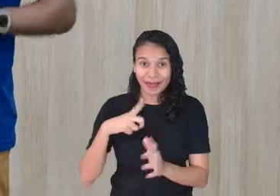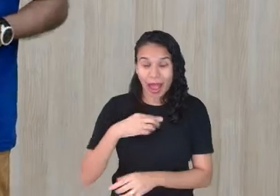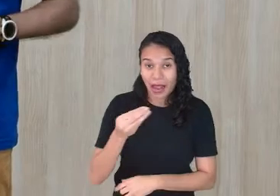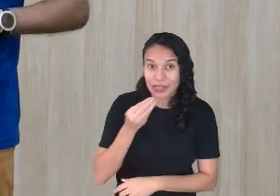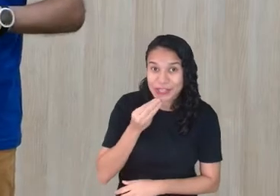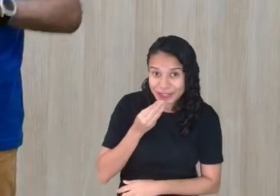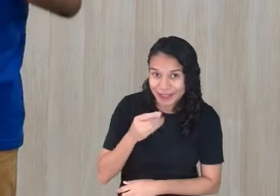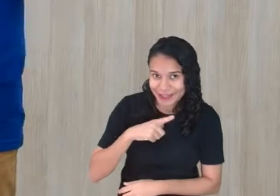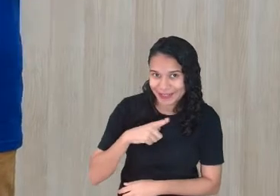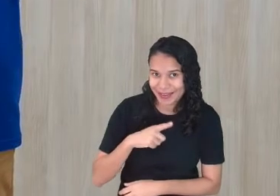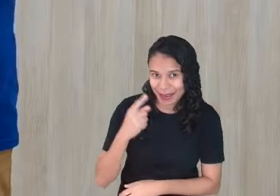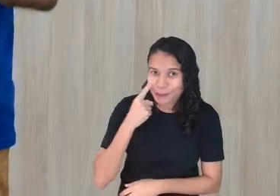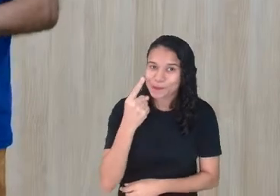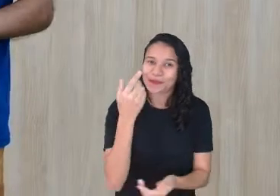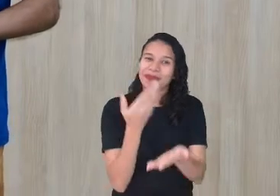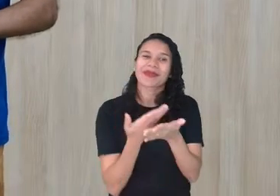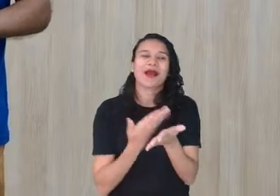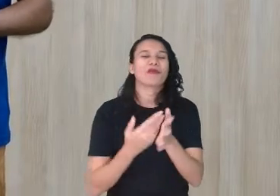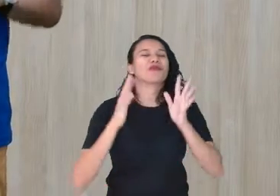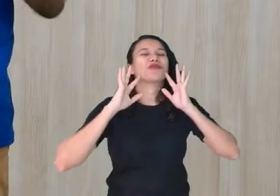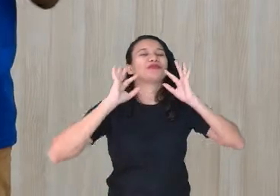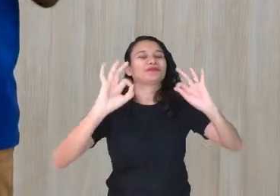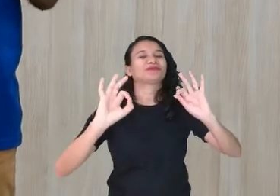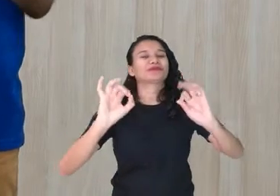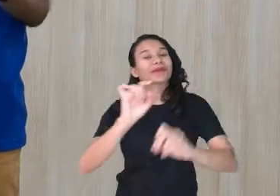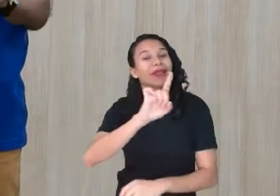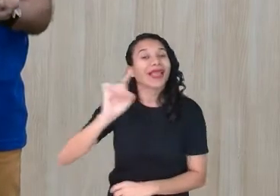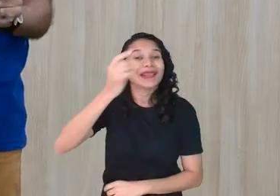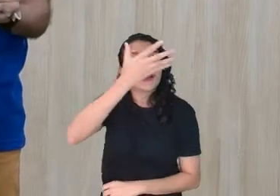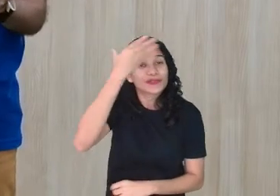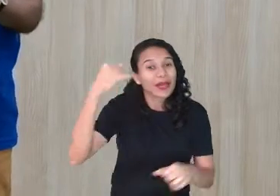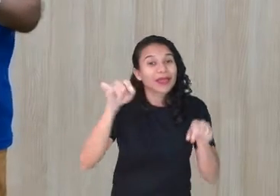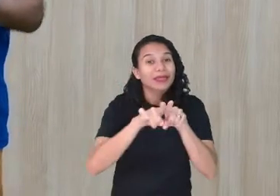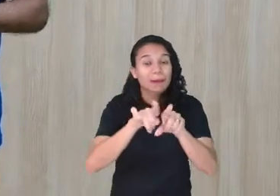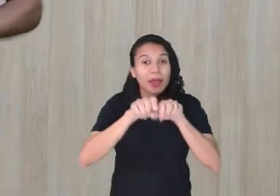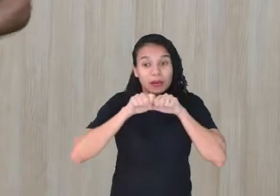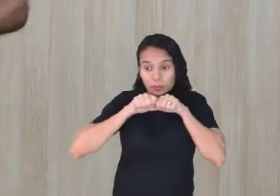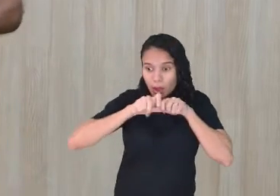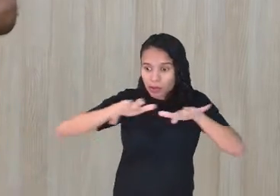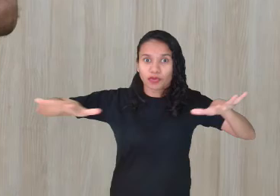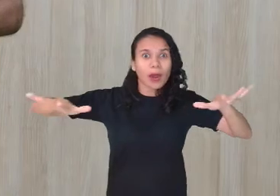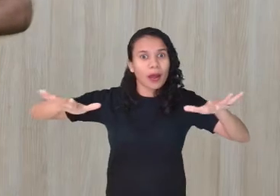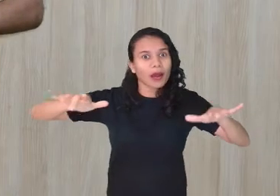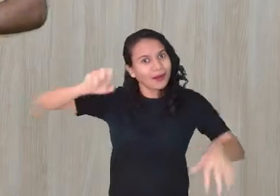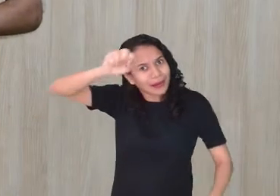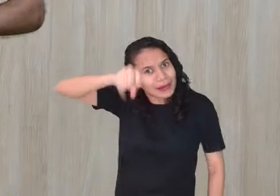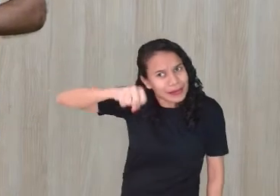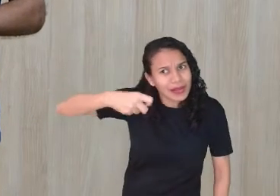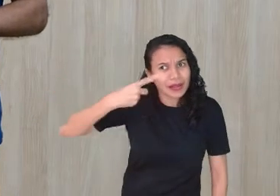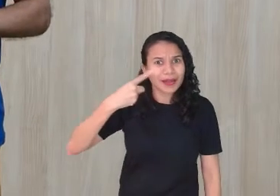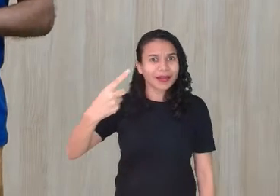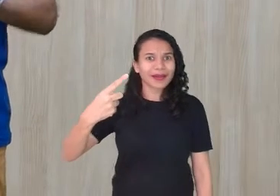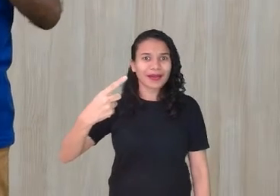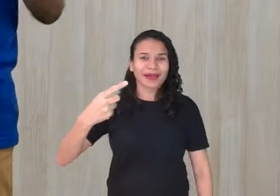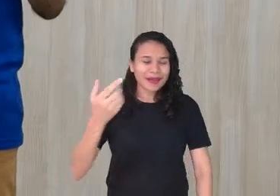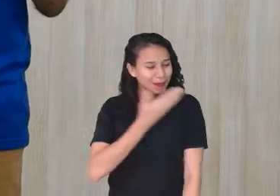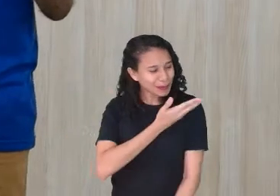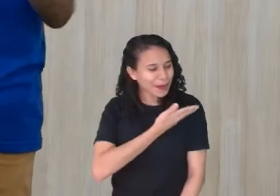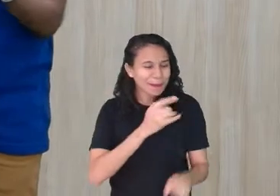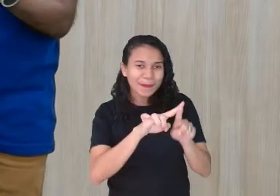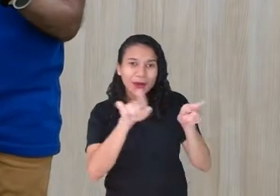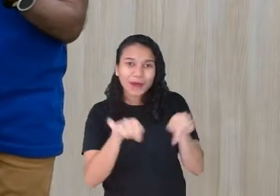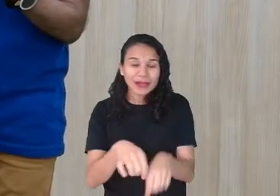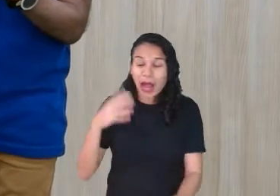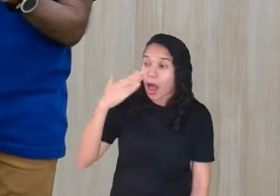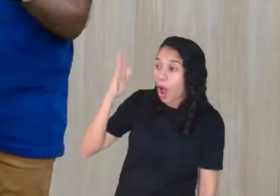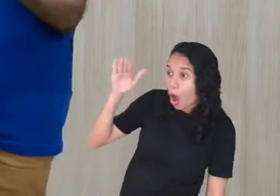de acontecer algo. Então, essa aula foi imperdível. Não esquece também de compartilhar esse vídeo, tem que compartilhar. Isso, para os coleguinhas da sala,